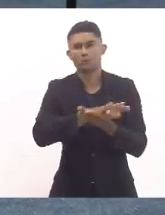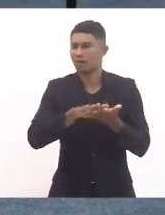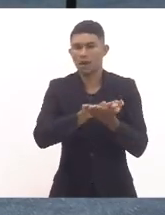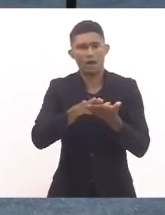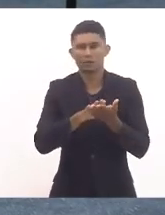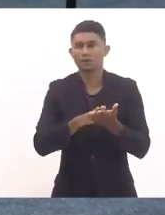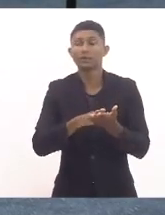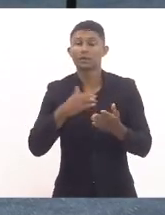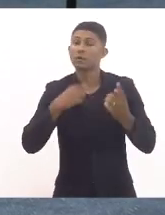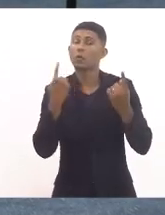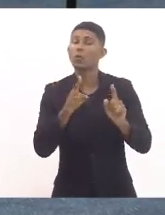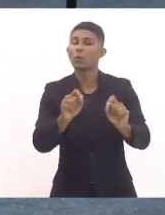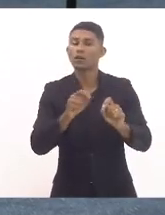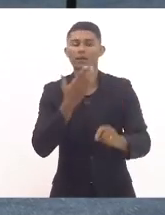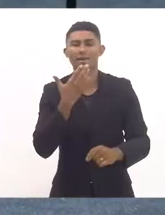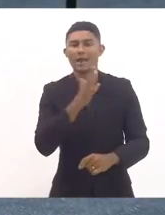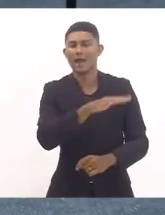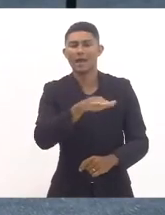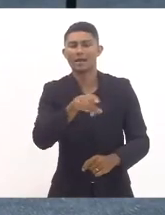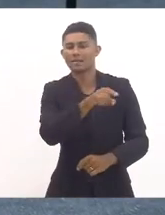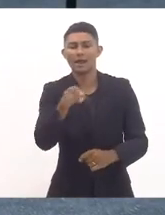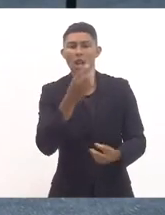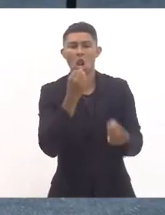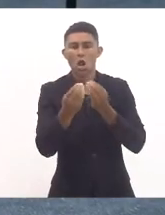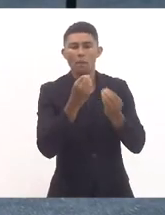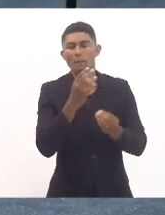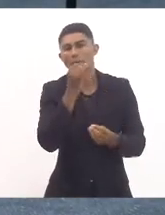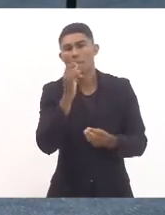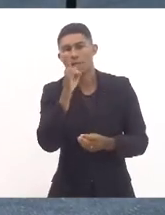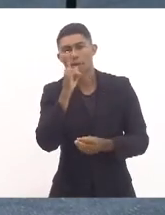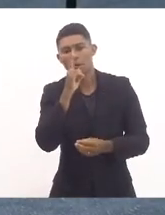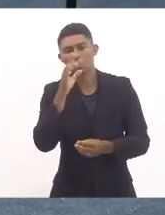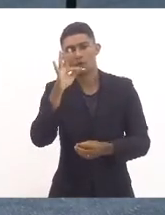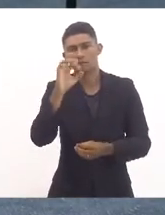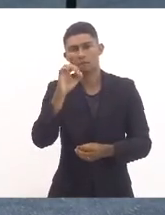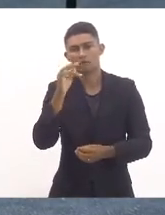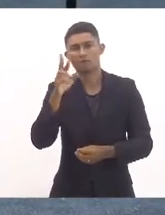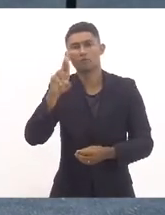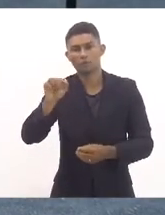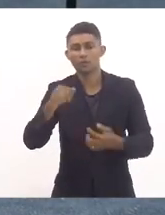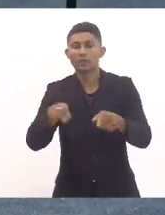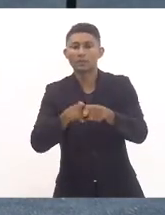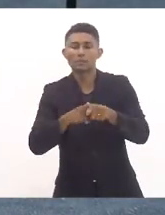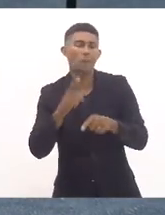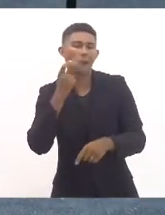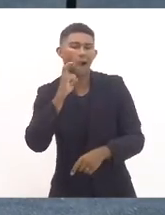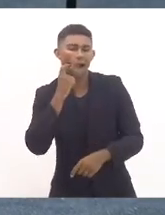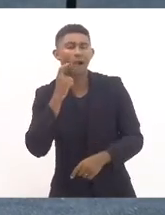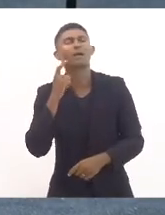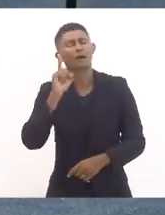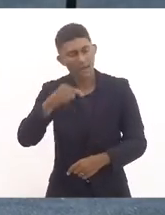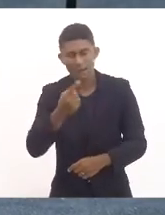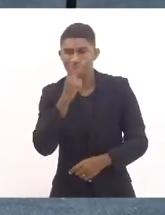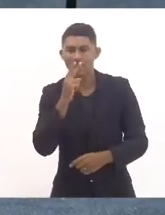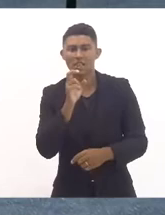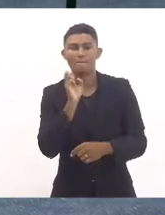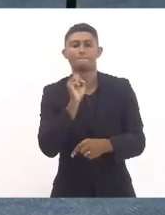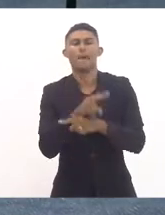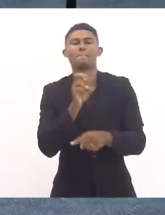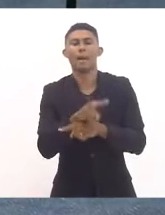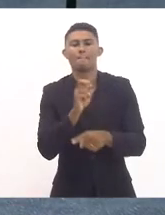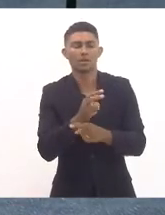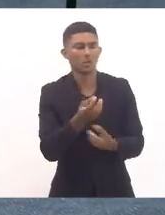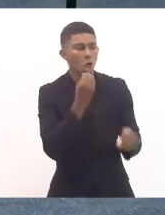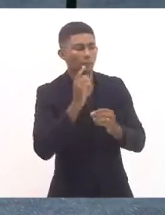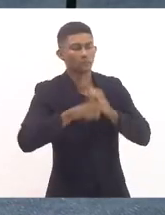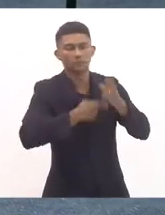a criança comer um veneno, que o biscoito fofura é um veneno. Aquelas gomas mastigadas são veneno. Veneno que as crianças consomem e depois vão